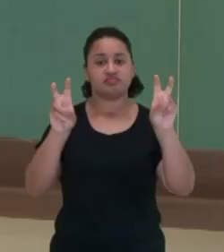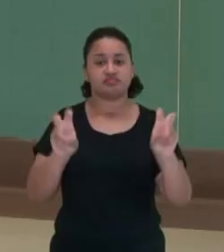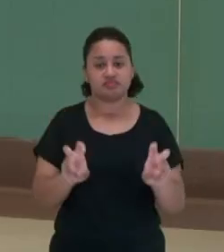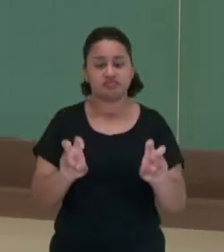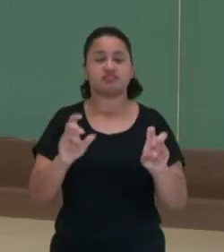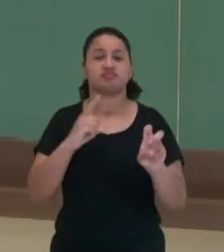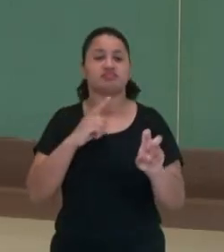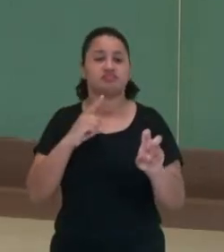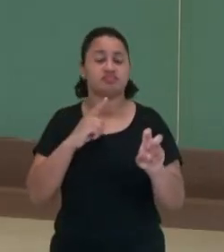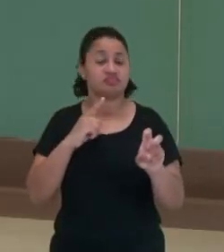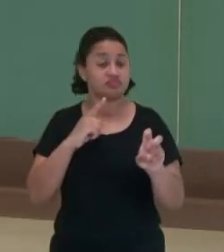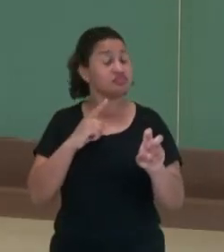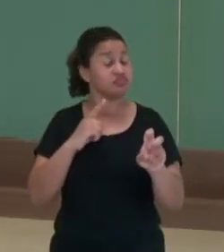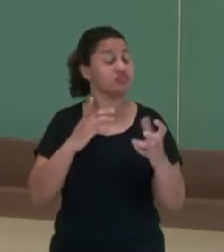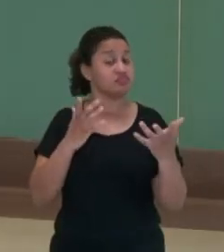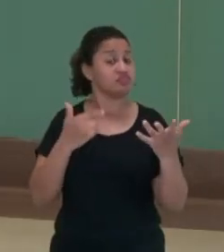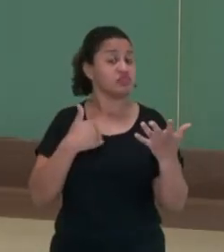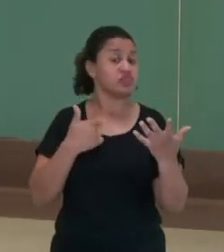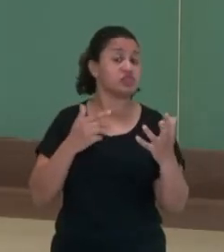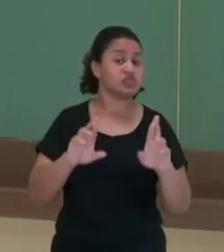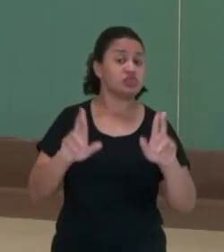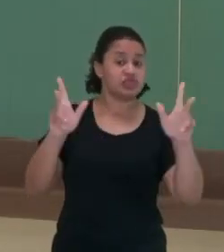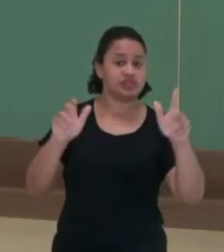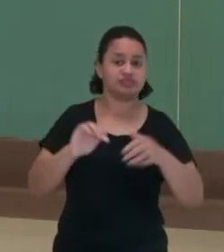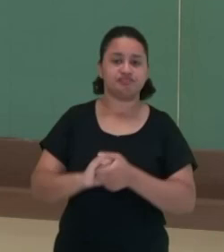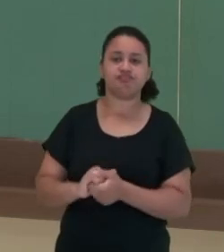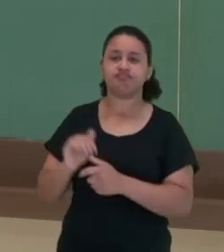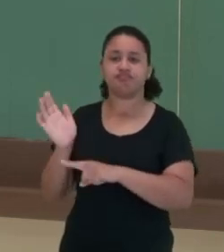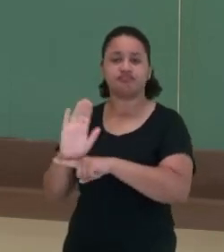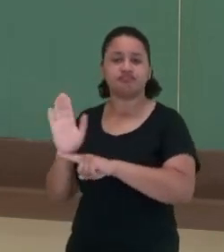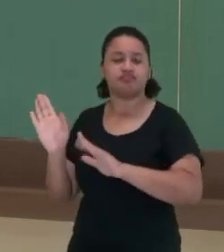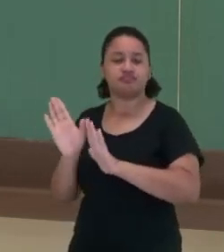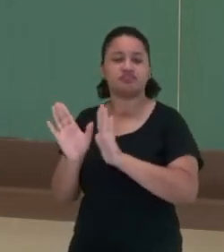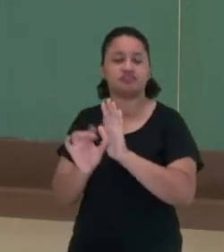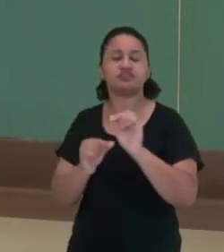ilusórios, fantásticos e absurdos. Neste vídeo